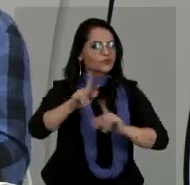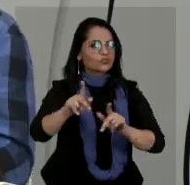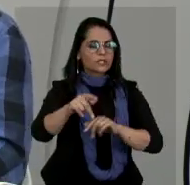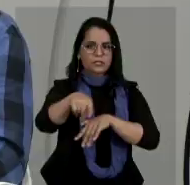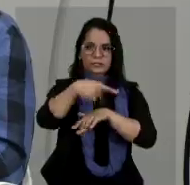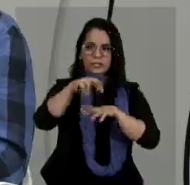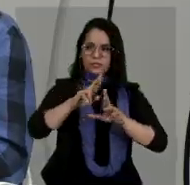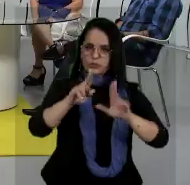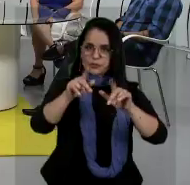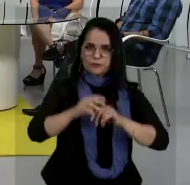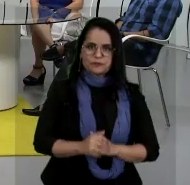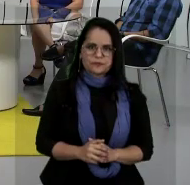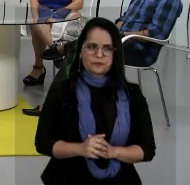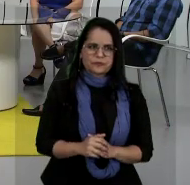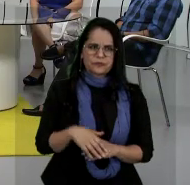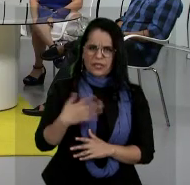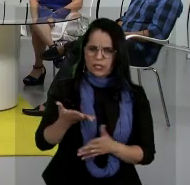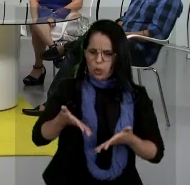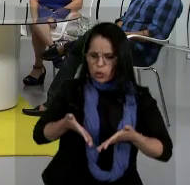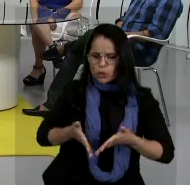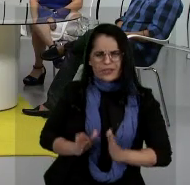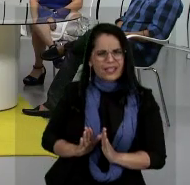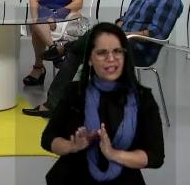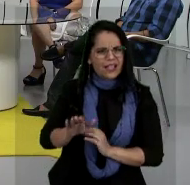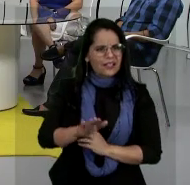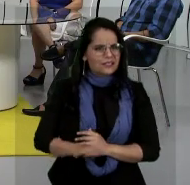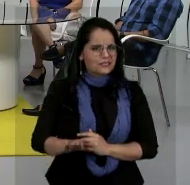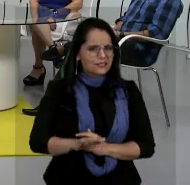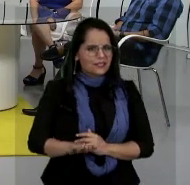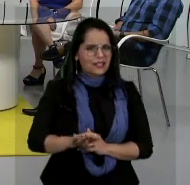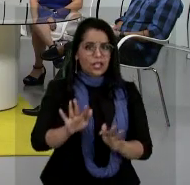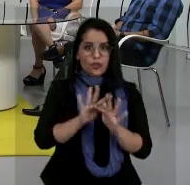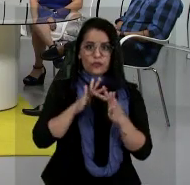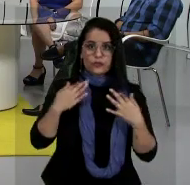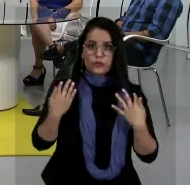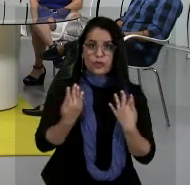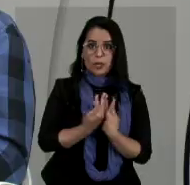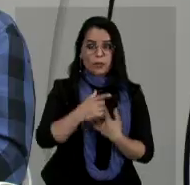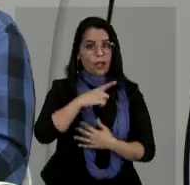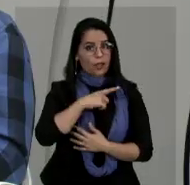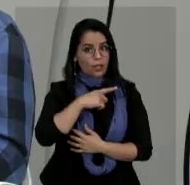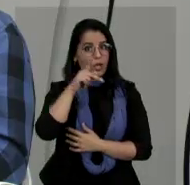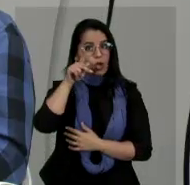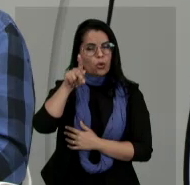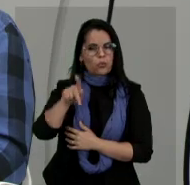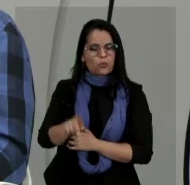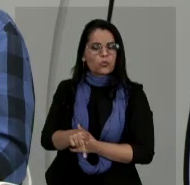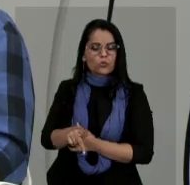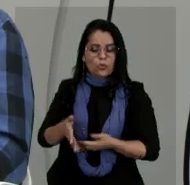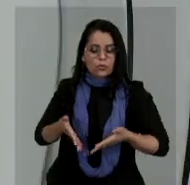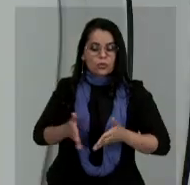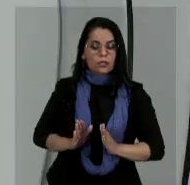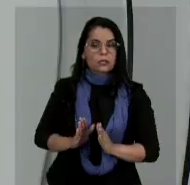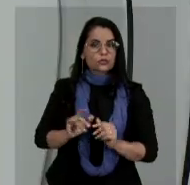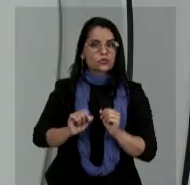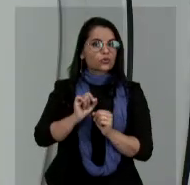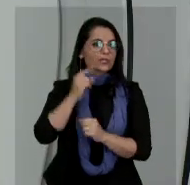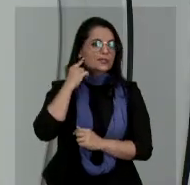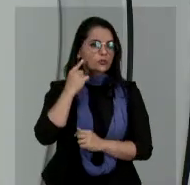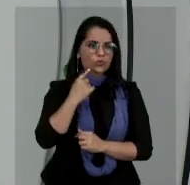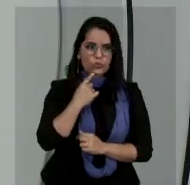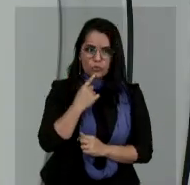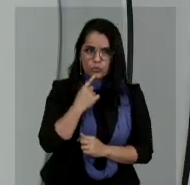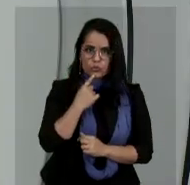países diferentes. Então quando nasce uma criança, quando uma família passa a ter um membro que é